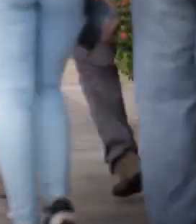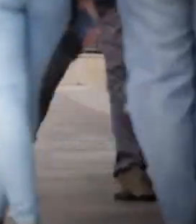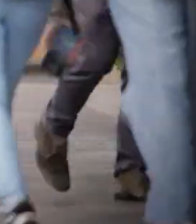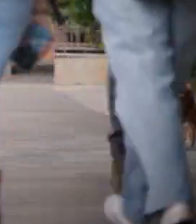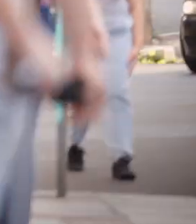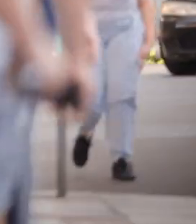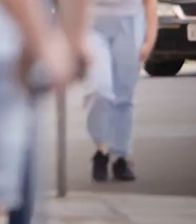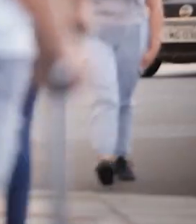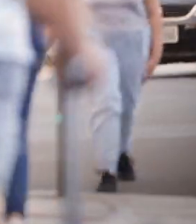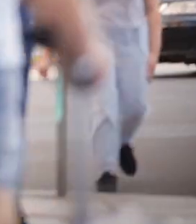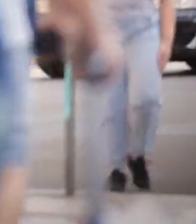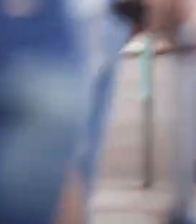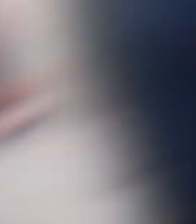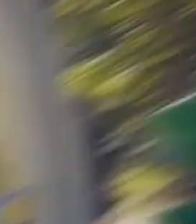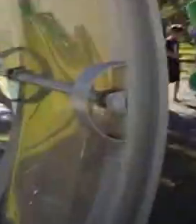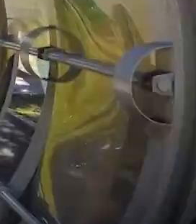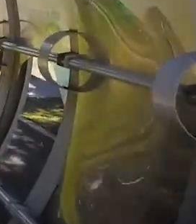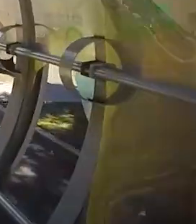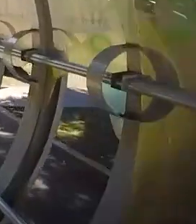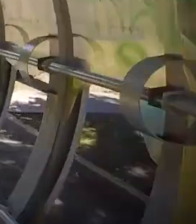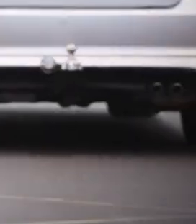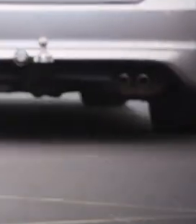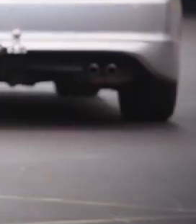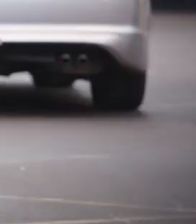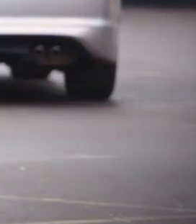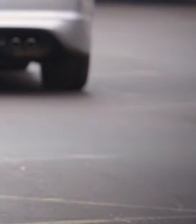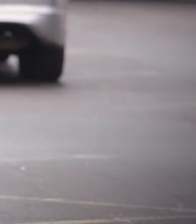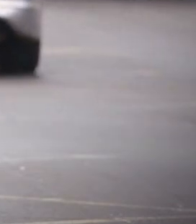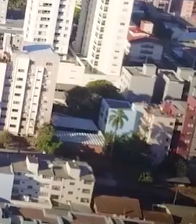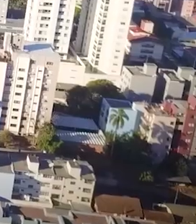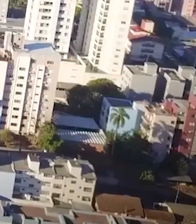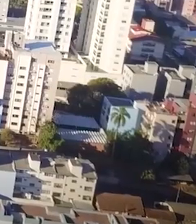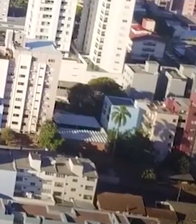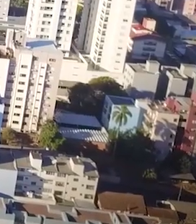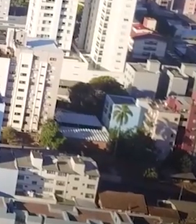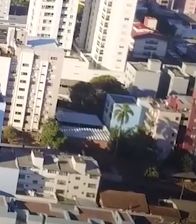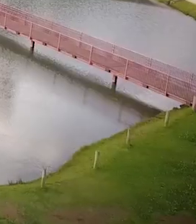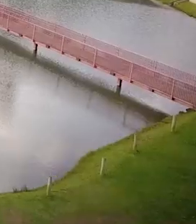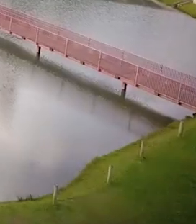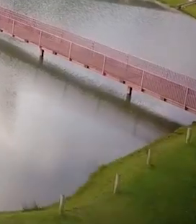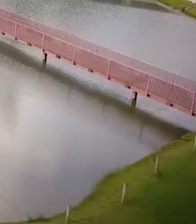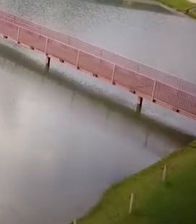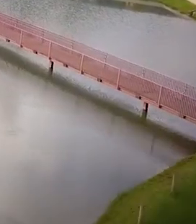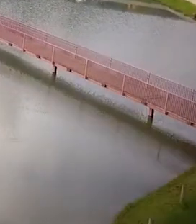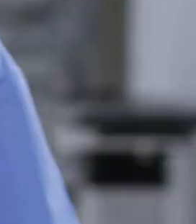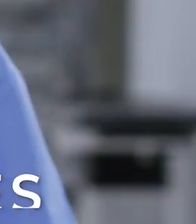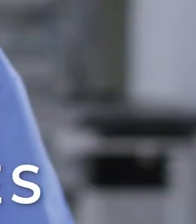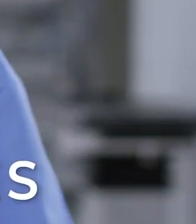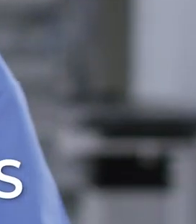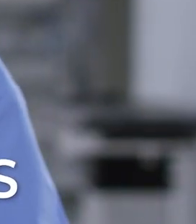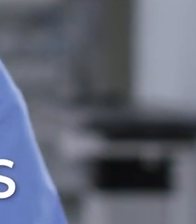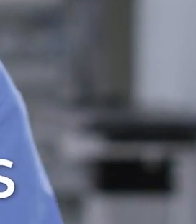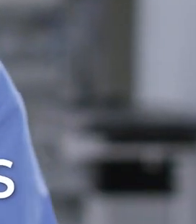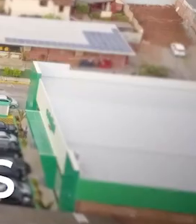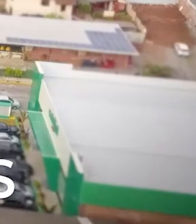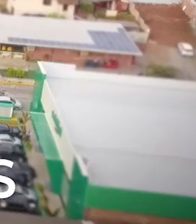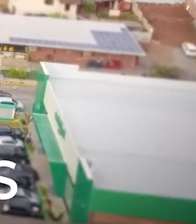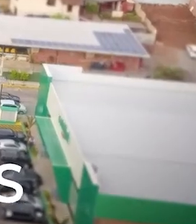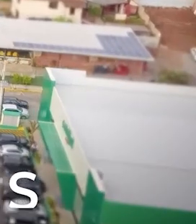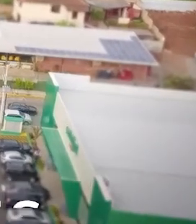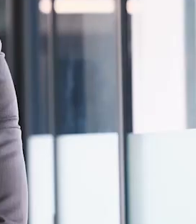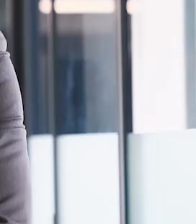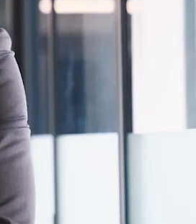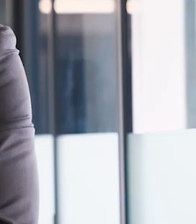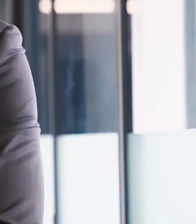de Vereadores também exerce a função fiscalizadora, supervisionando as ações e decisões do Poder Executivo. Faça parte